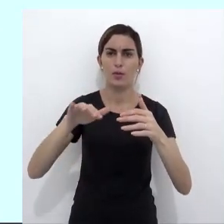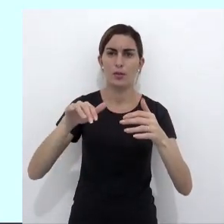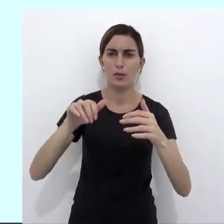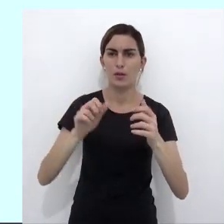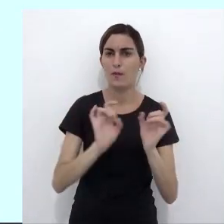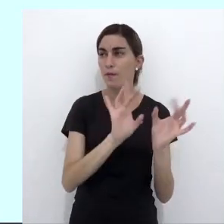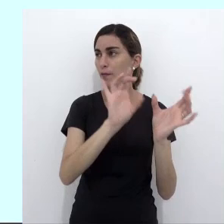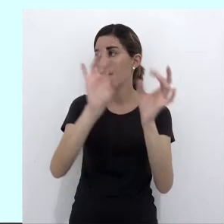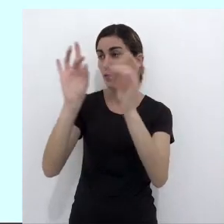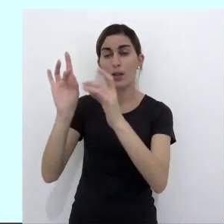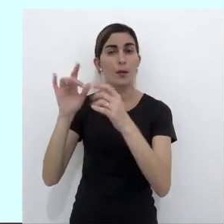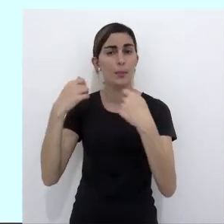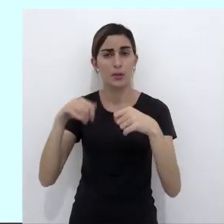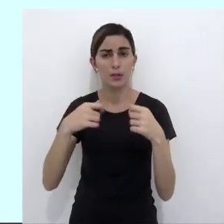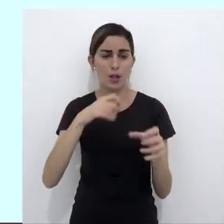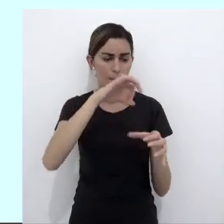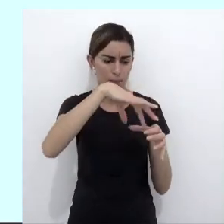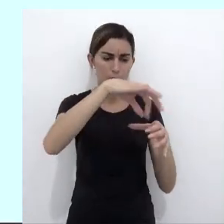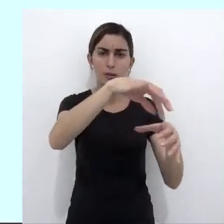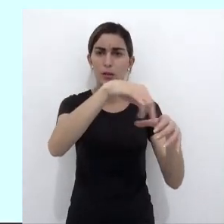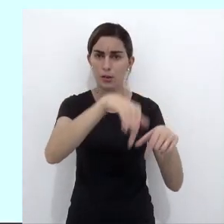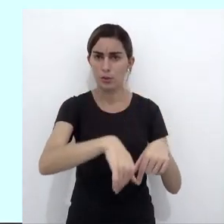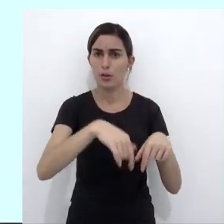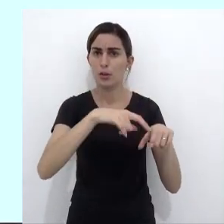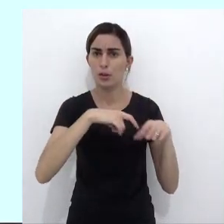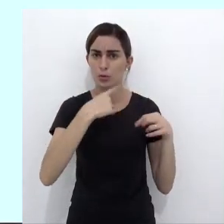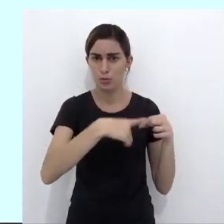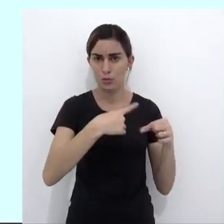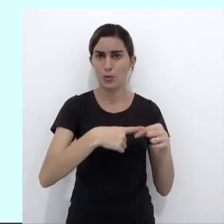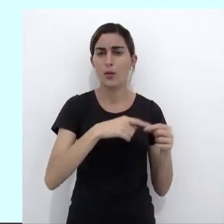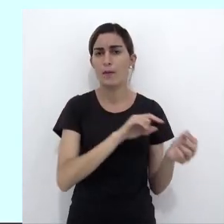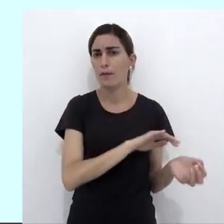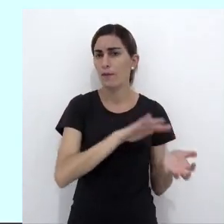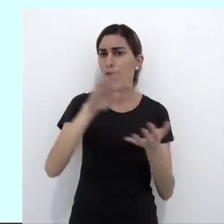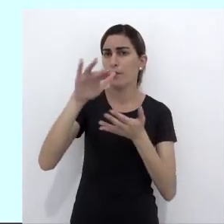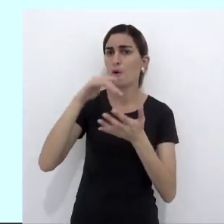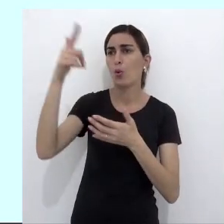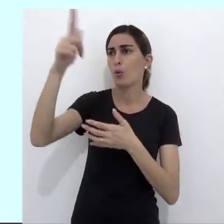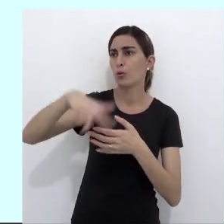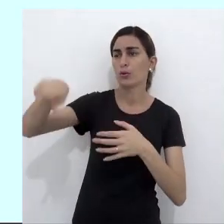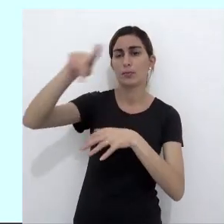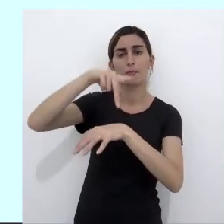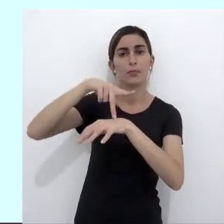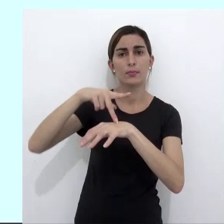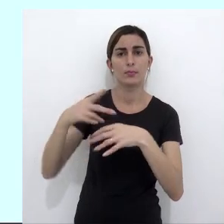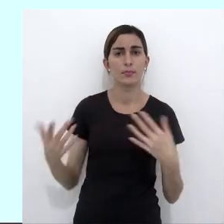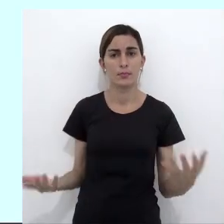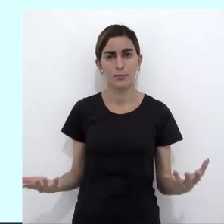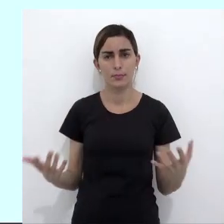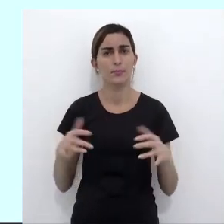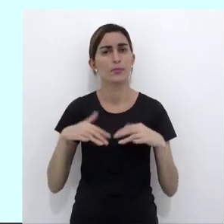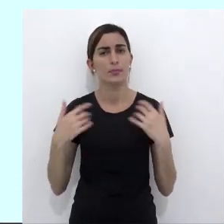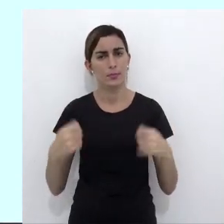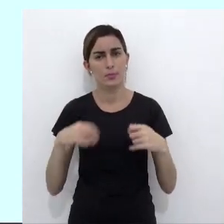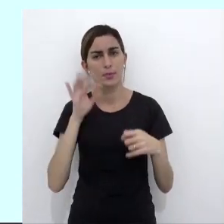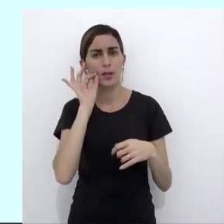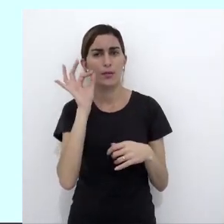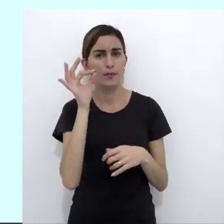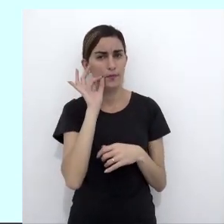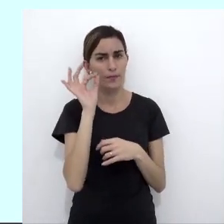agroexportação. Então, o café era plantado aqui no Brasil para ser exportado para outros países. Então, o